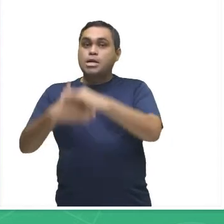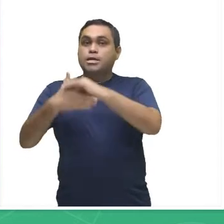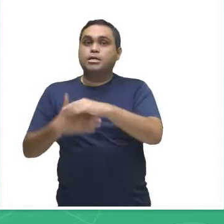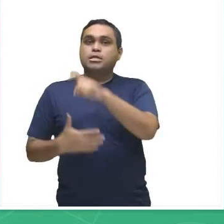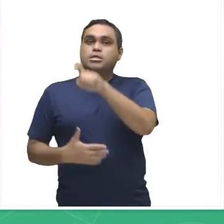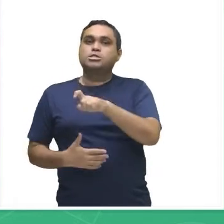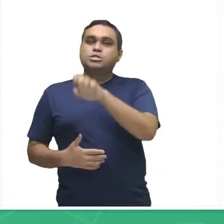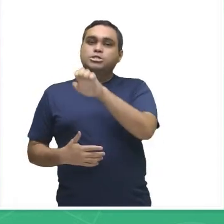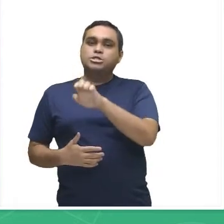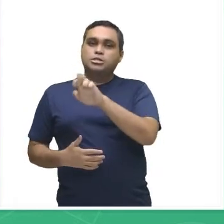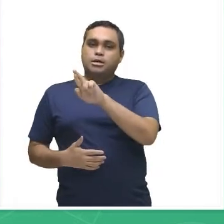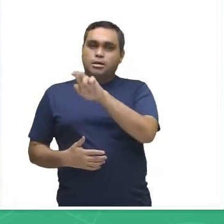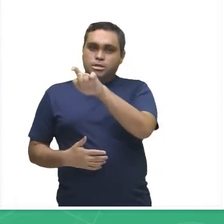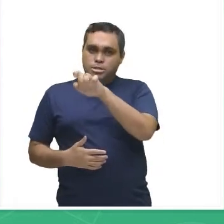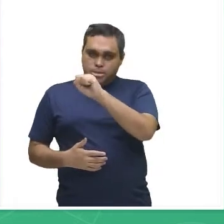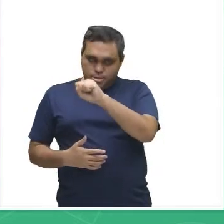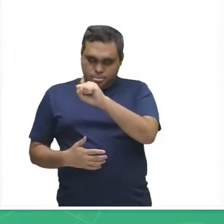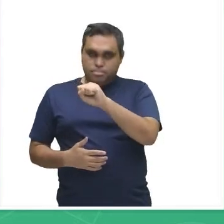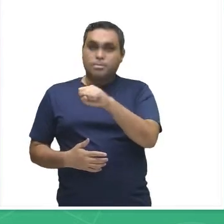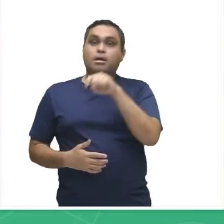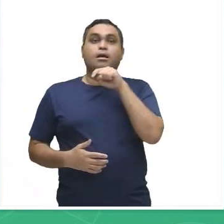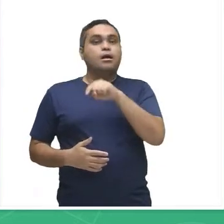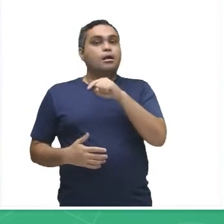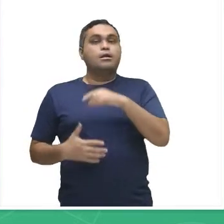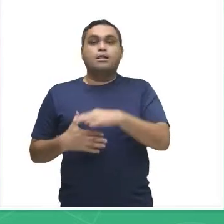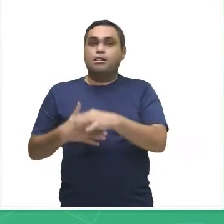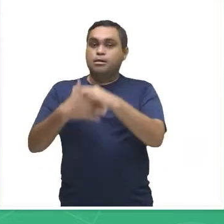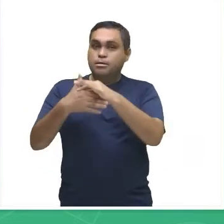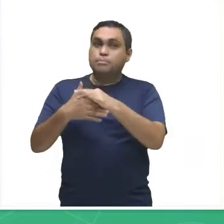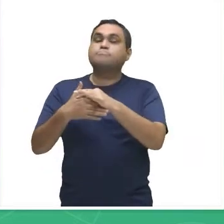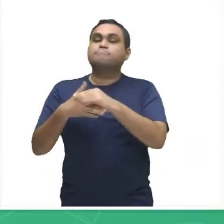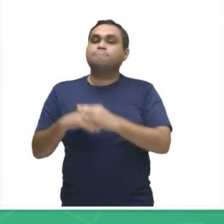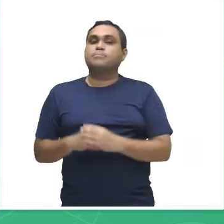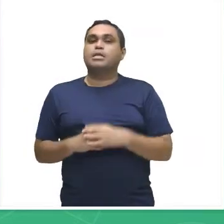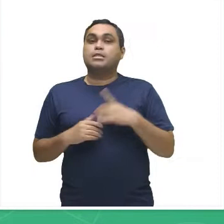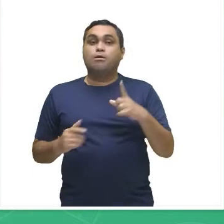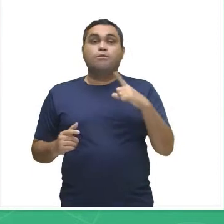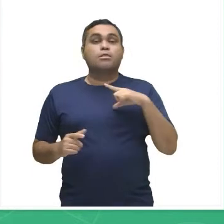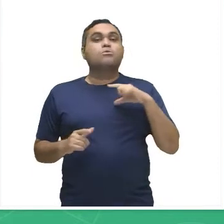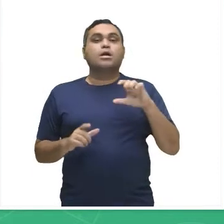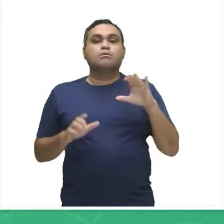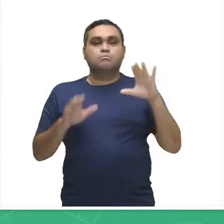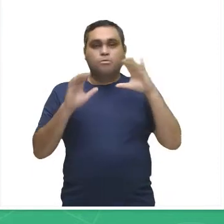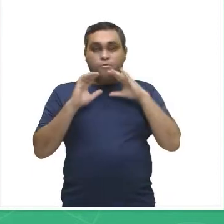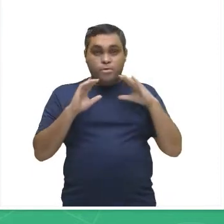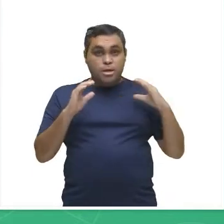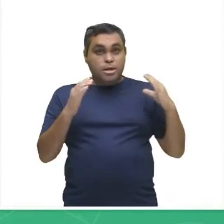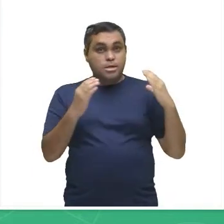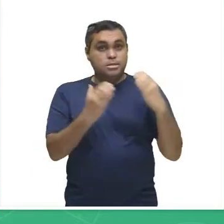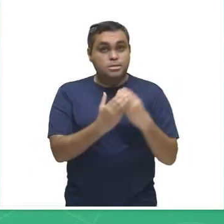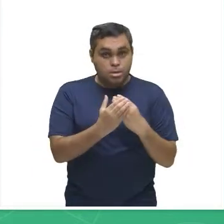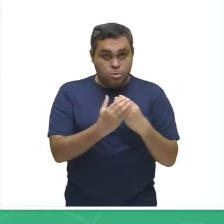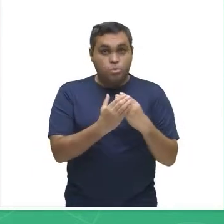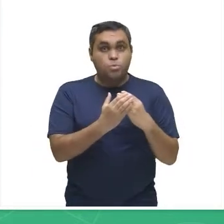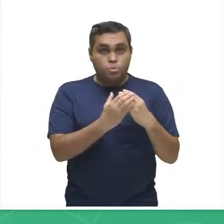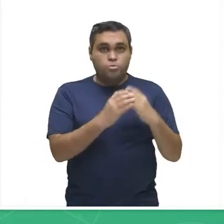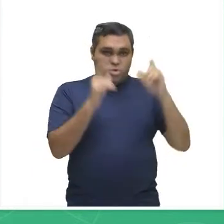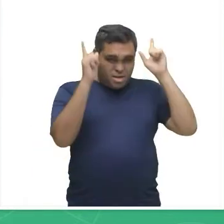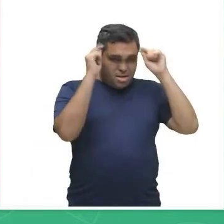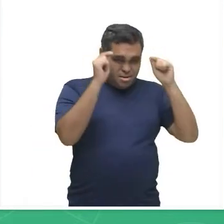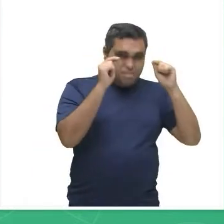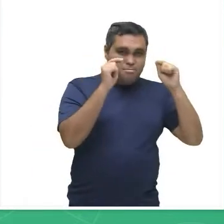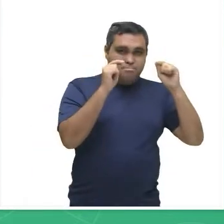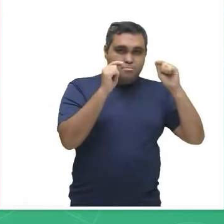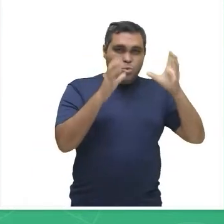gente vai ter a organização da Liga de Delos, uma confederação militar composta por cidades-estado gregas sob a liderança